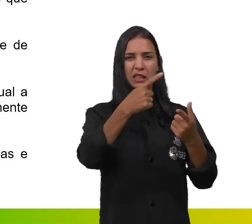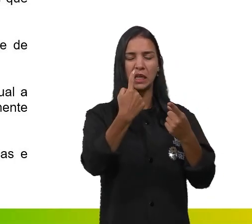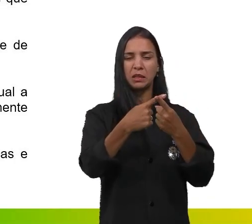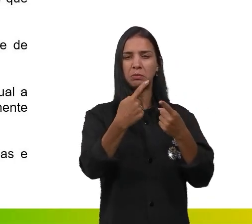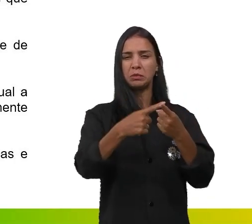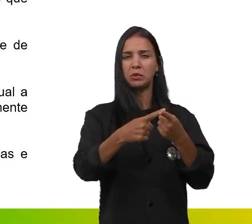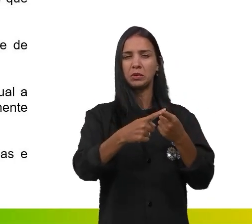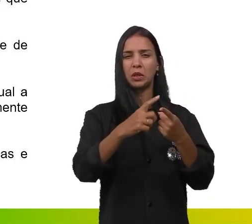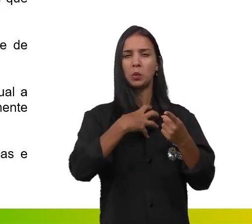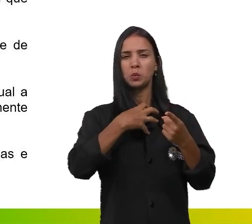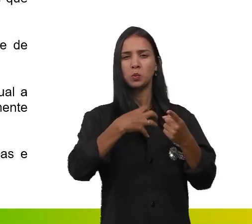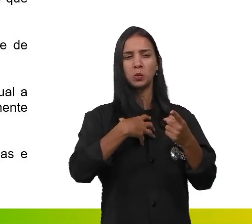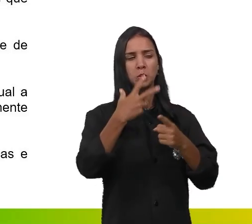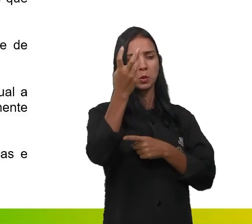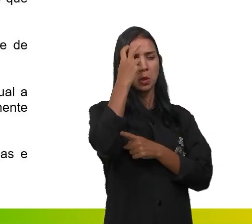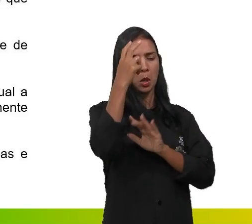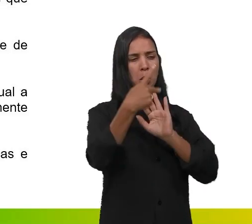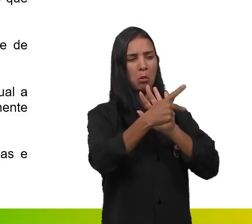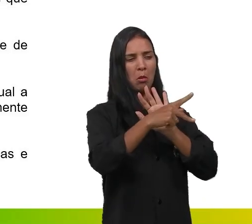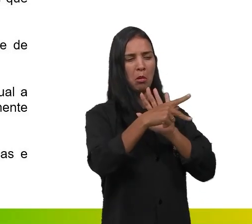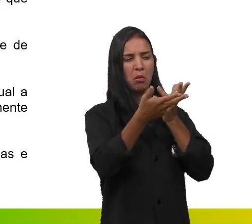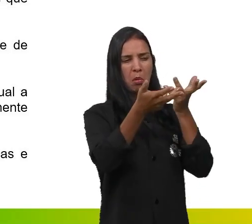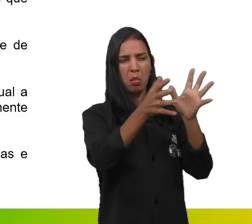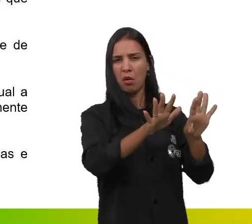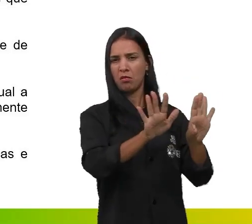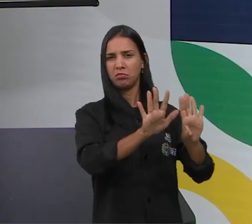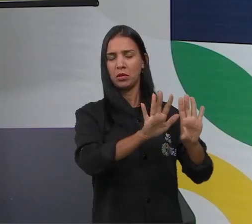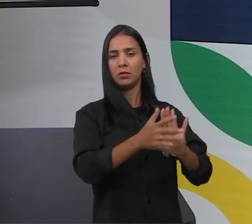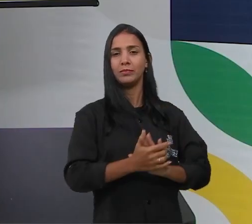manifestações culturais. Então, a questão é